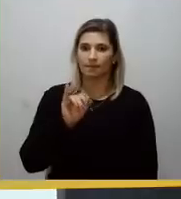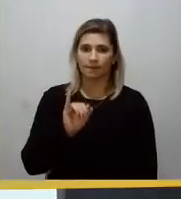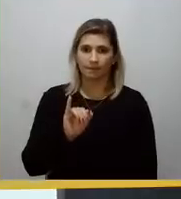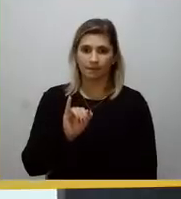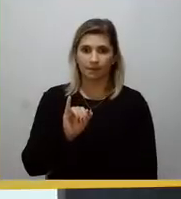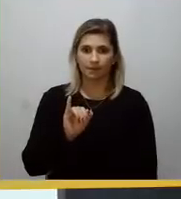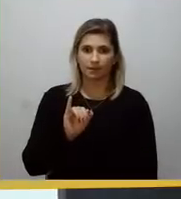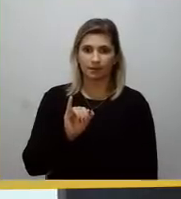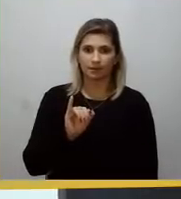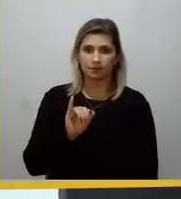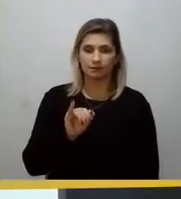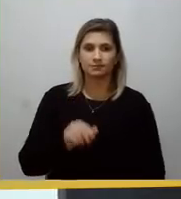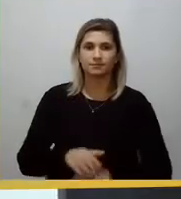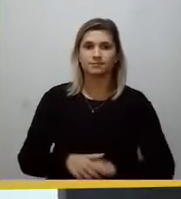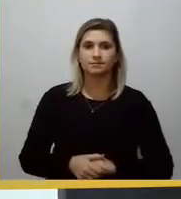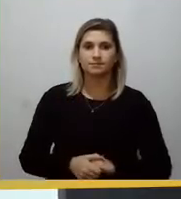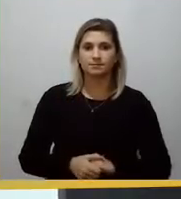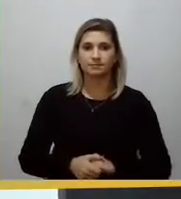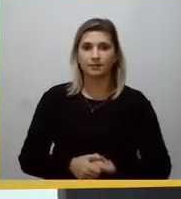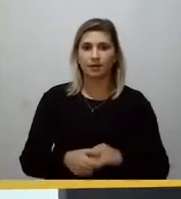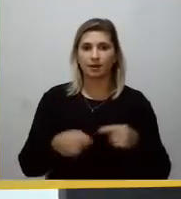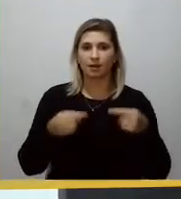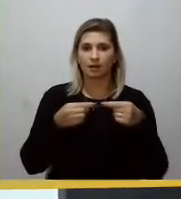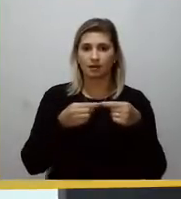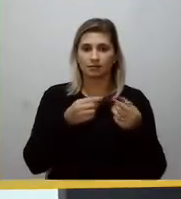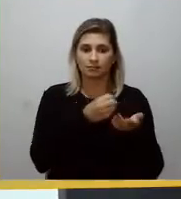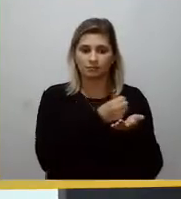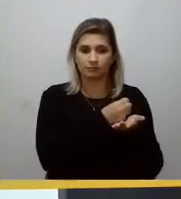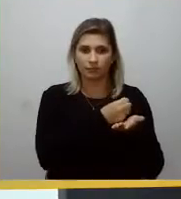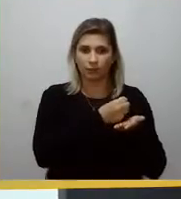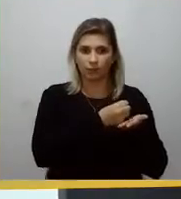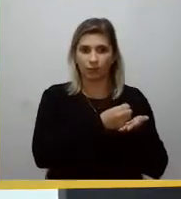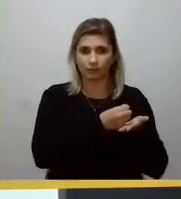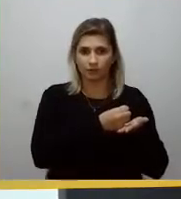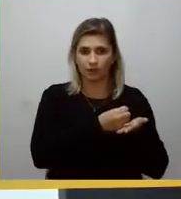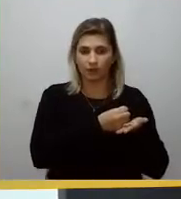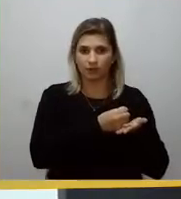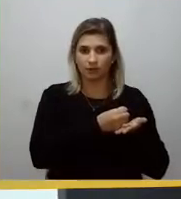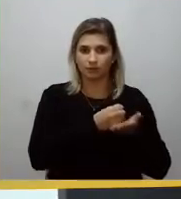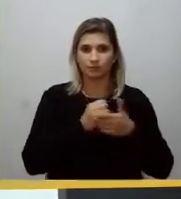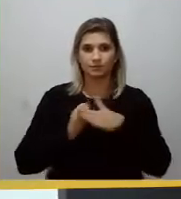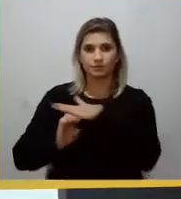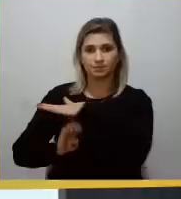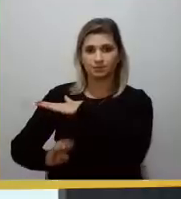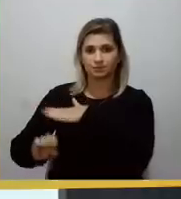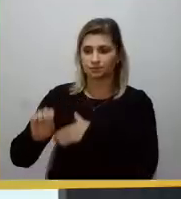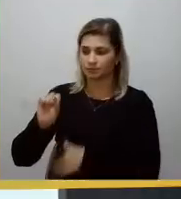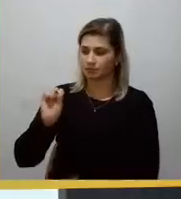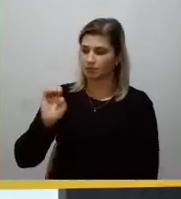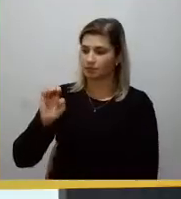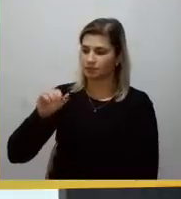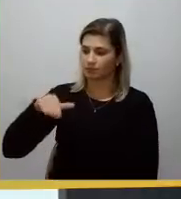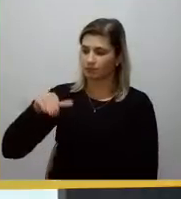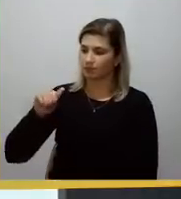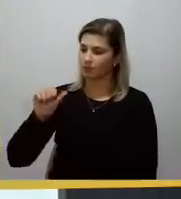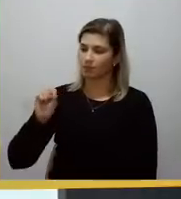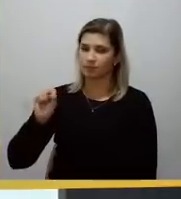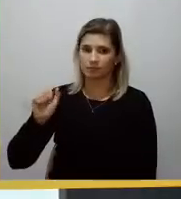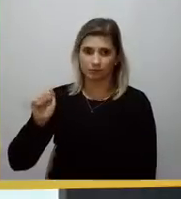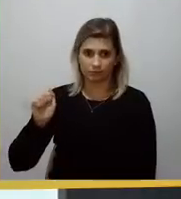que envolve os contratos da Cemasa com as